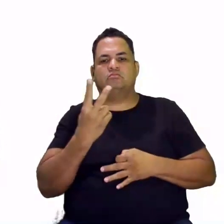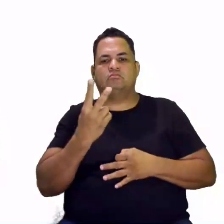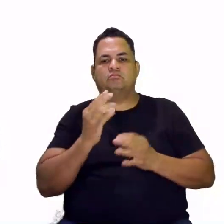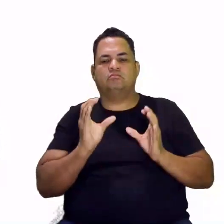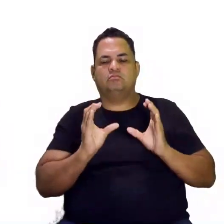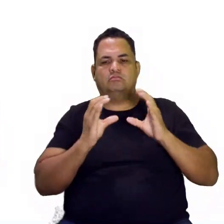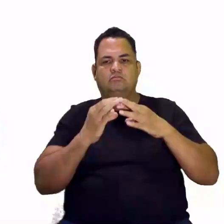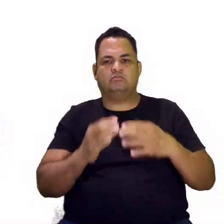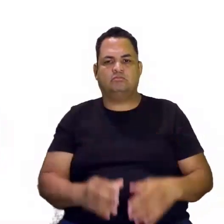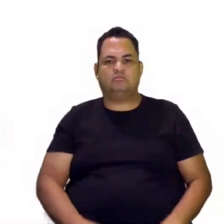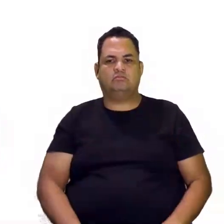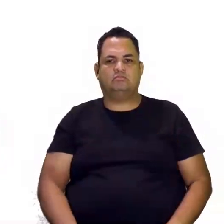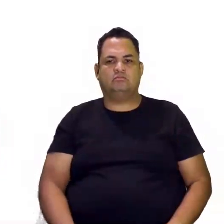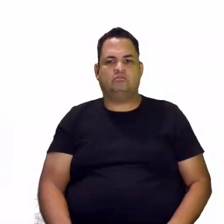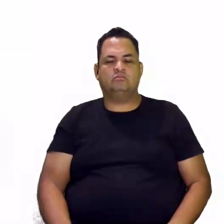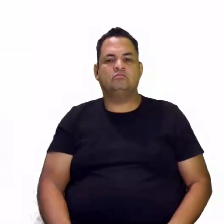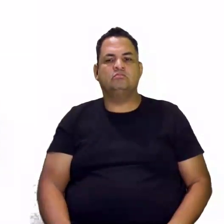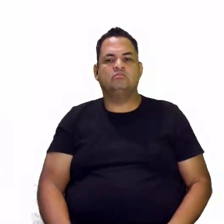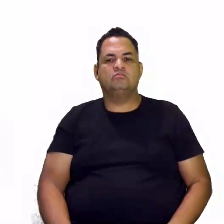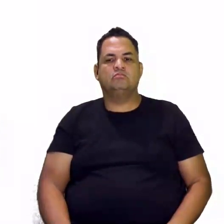dois grupos aí, tá?